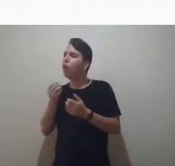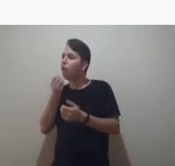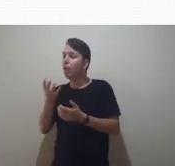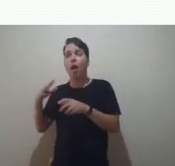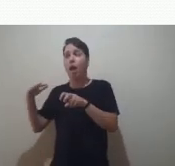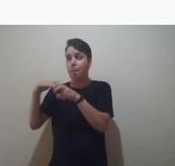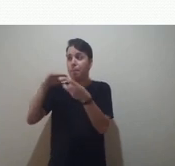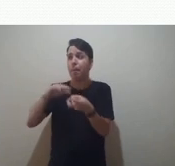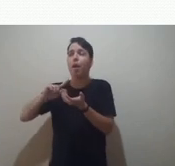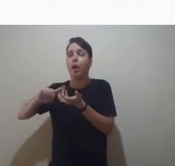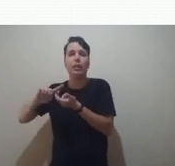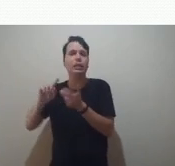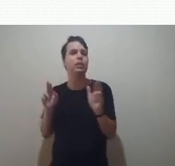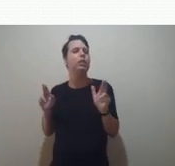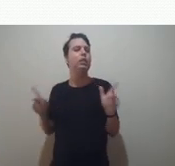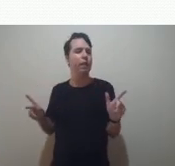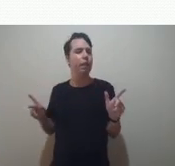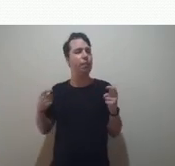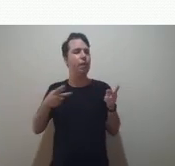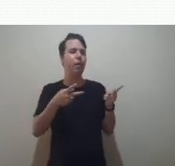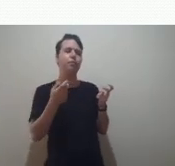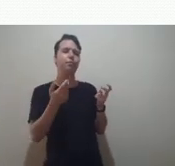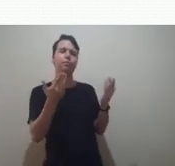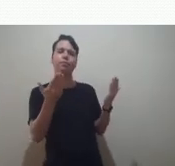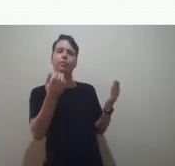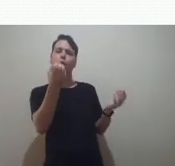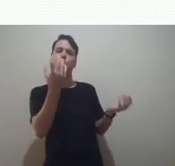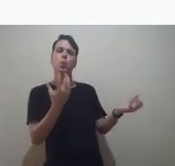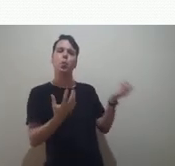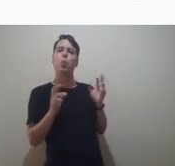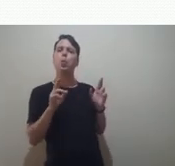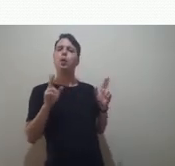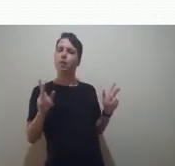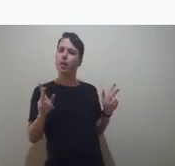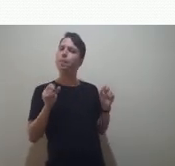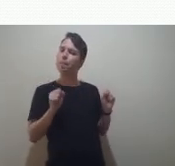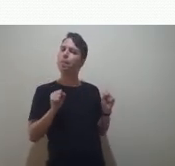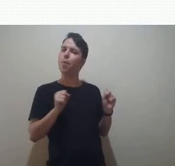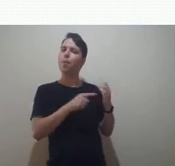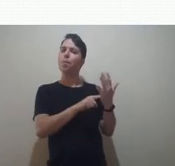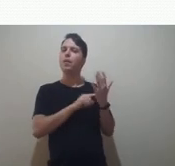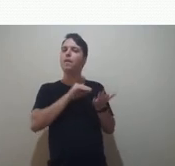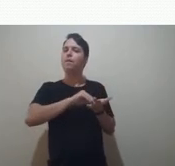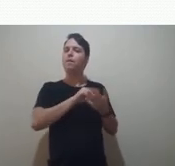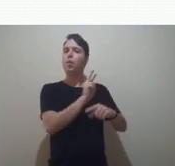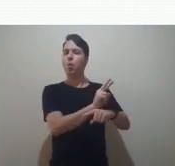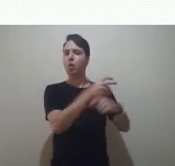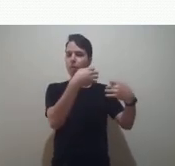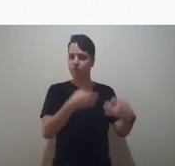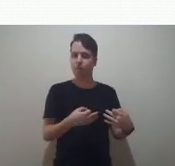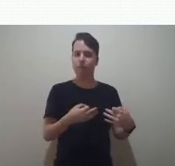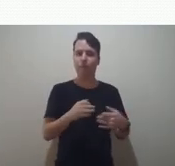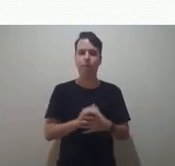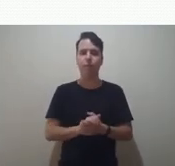que ele foi atropelado de outro jeito. Então, é importante nós ficarmos sempre atentos nesses sinais.